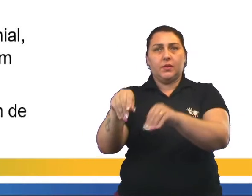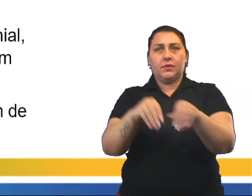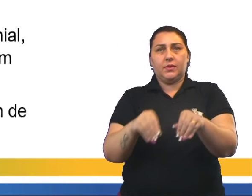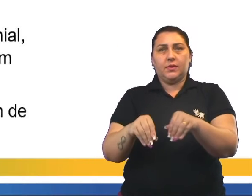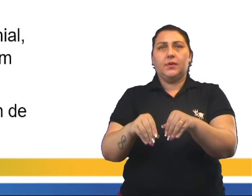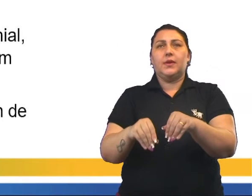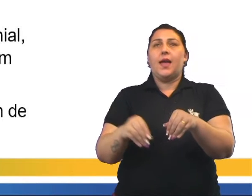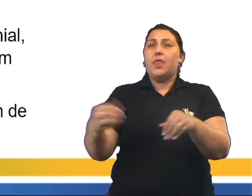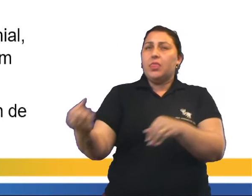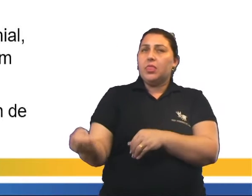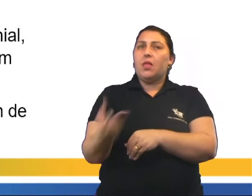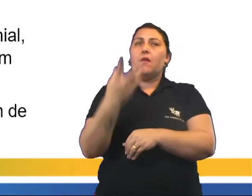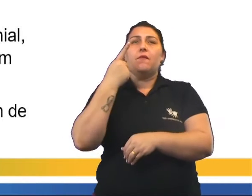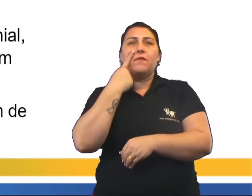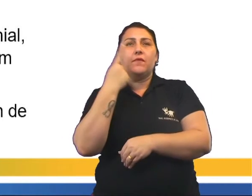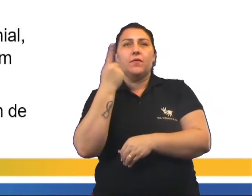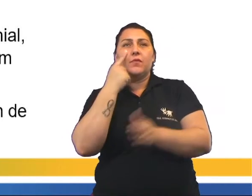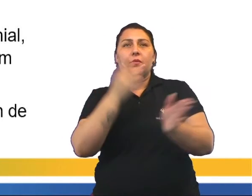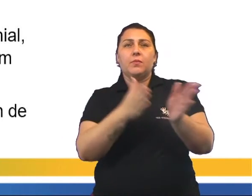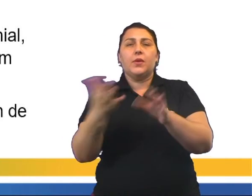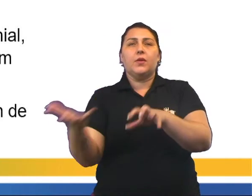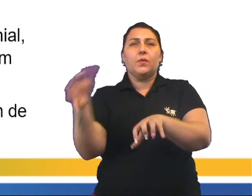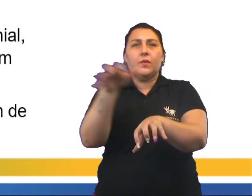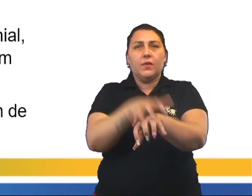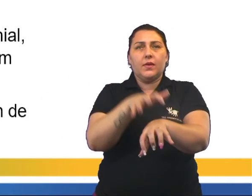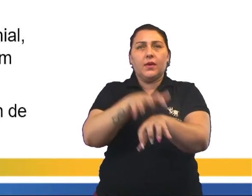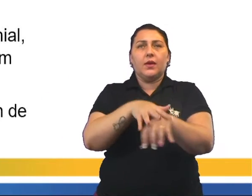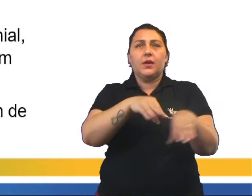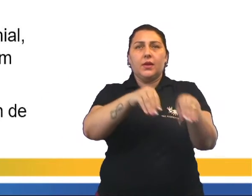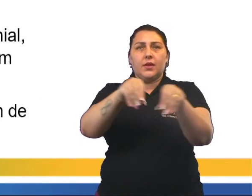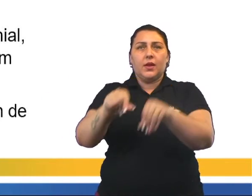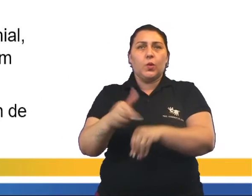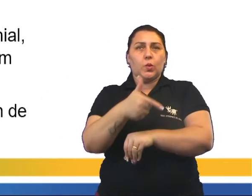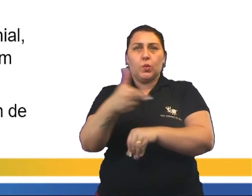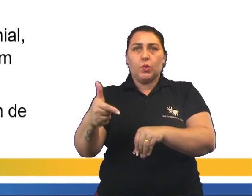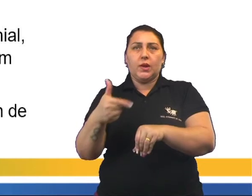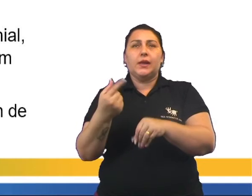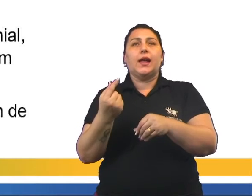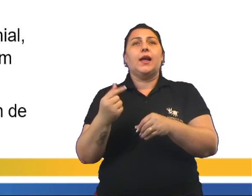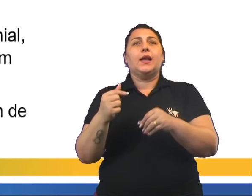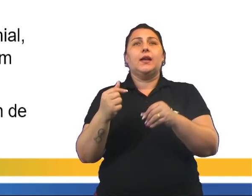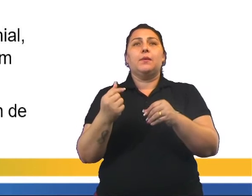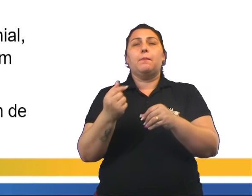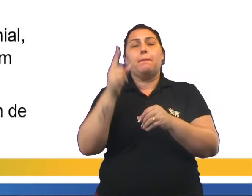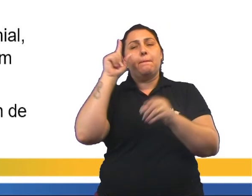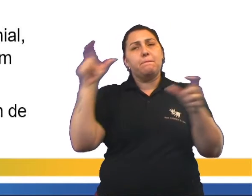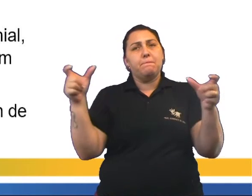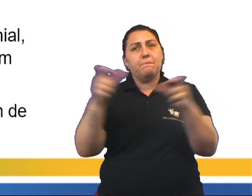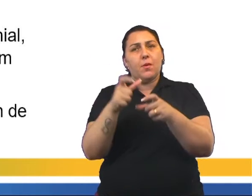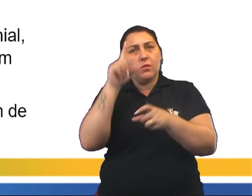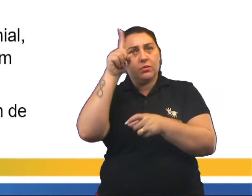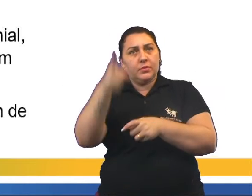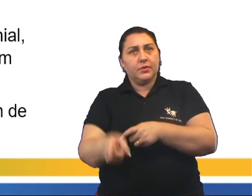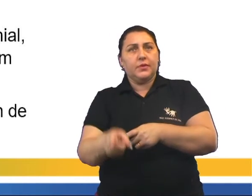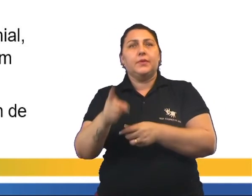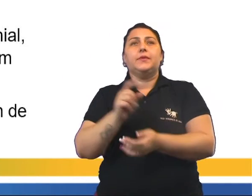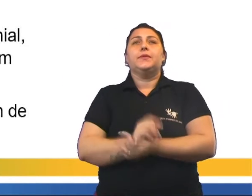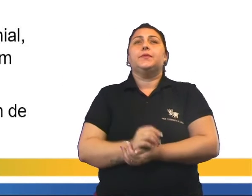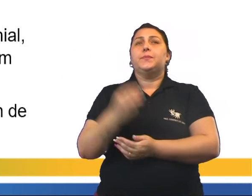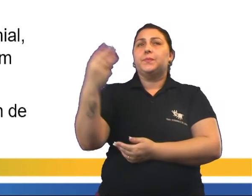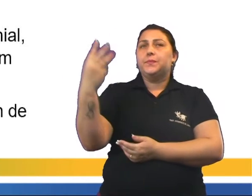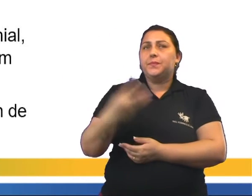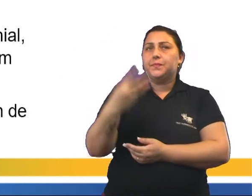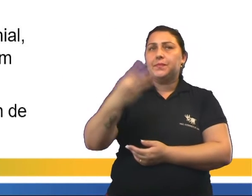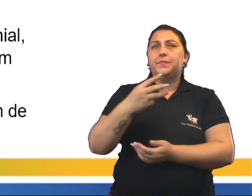uma questão atual, visto que no período colonial as terras não se concentravam nas mãos de poucos proprietários. E